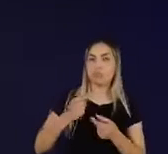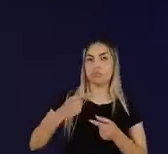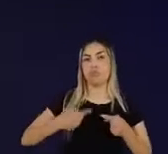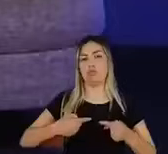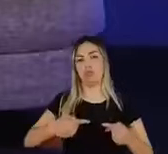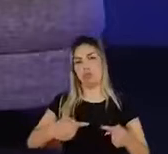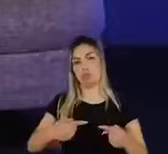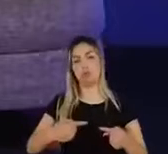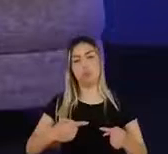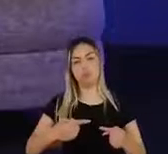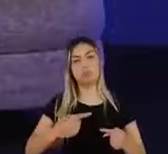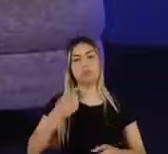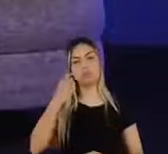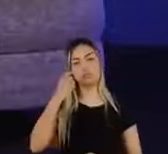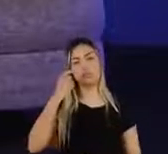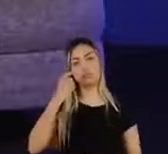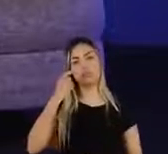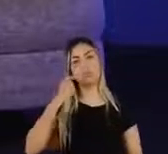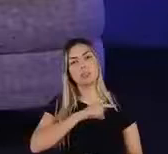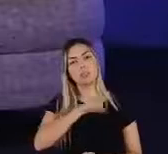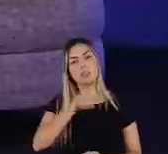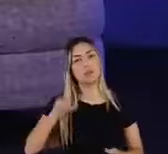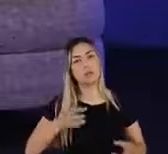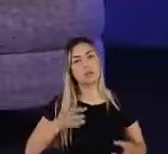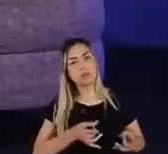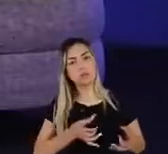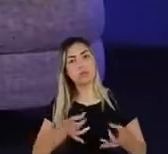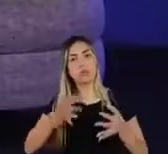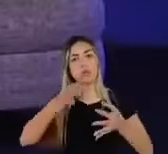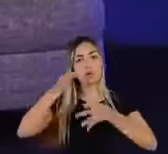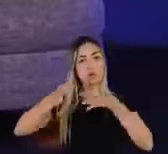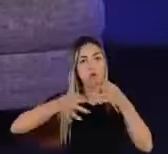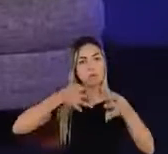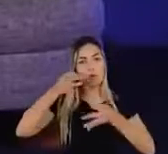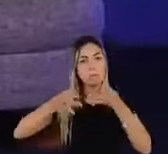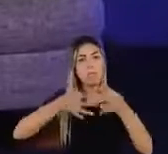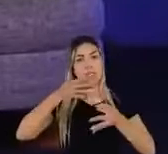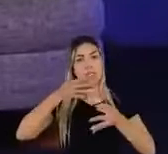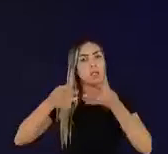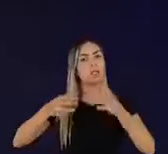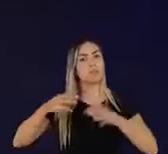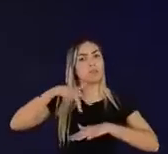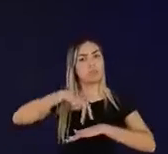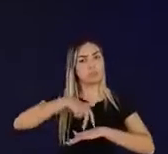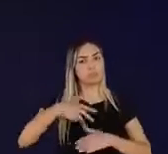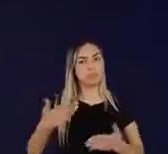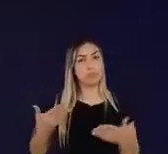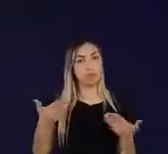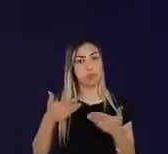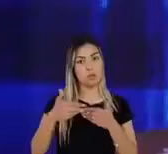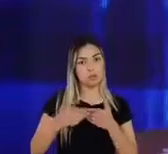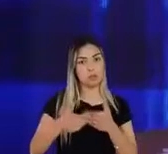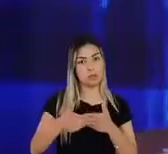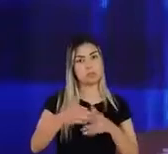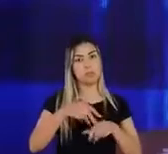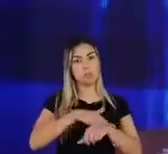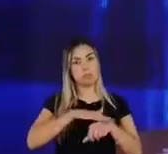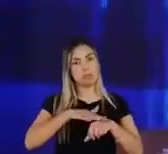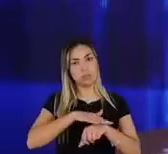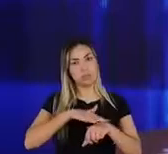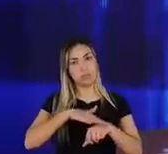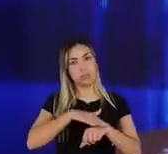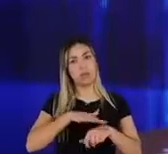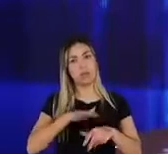fazer com que o consumidor o Pine e de suas posições ali naquele que está trazendo daqui a pouco ele vai poder conversar um pouco mais sobre isso